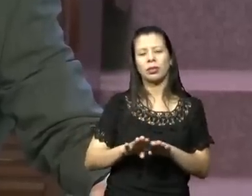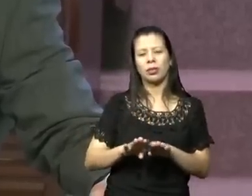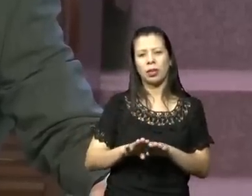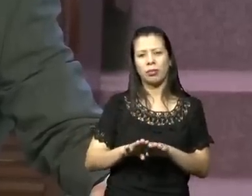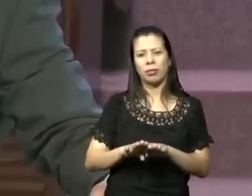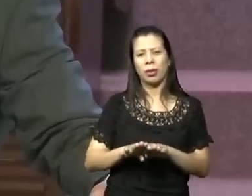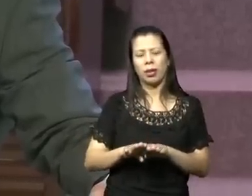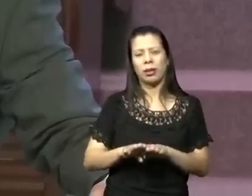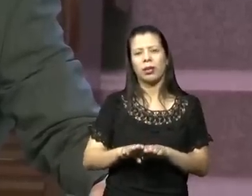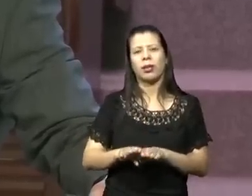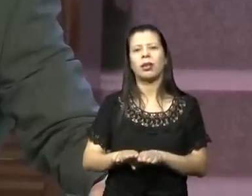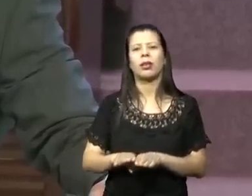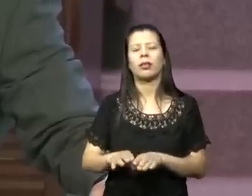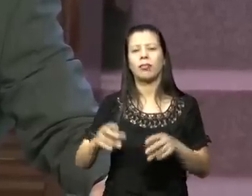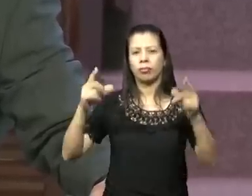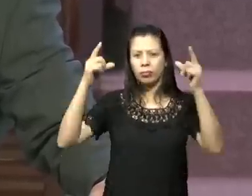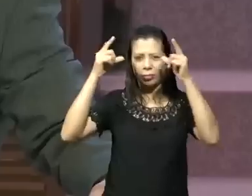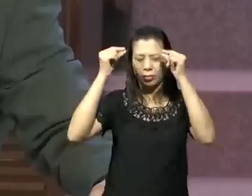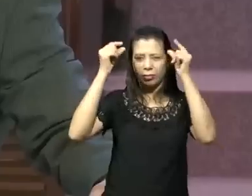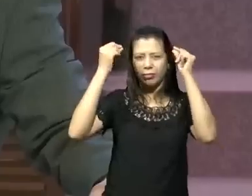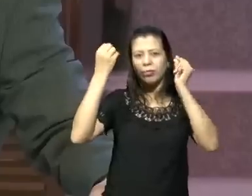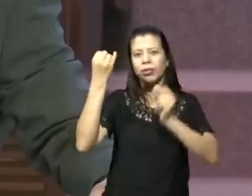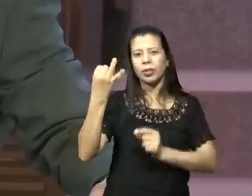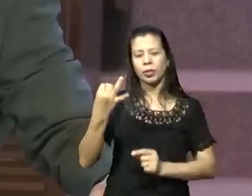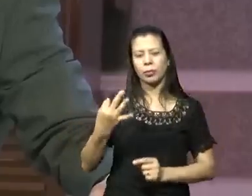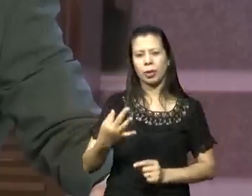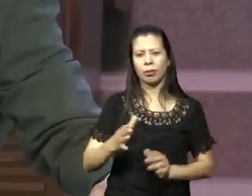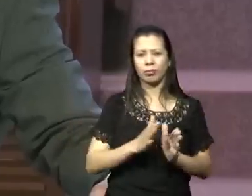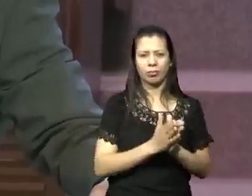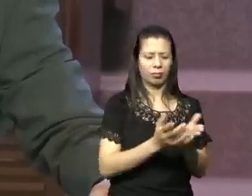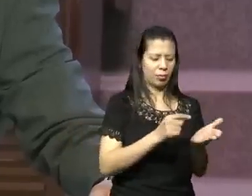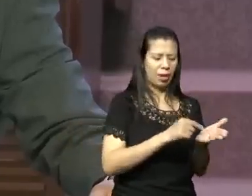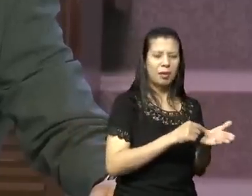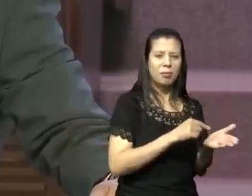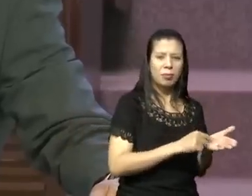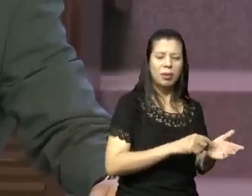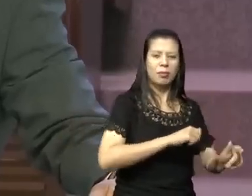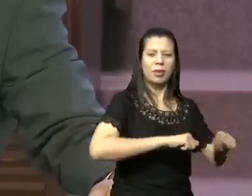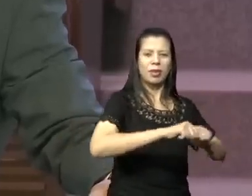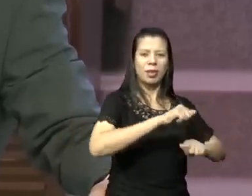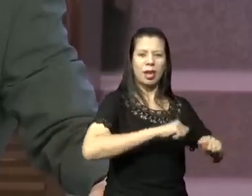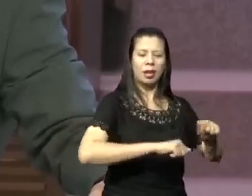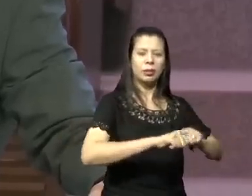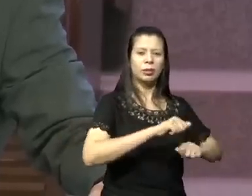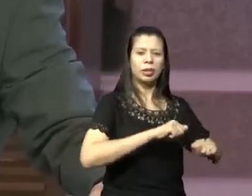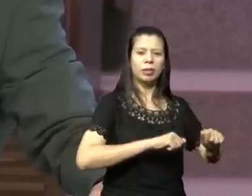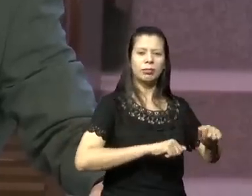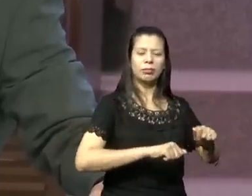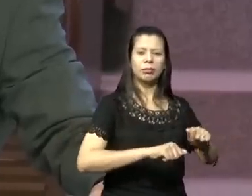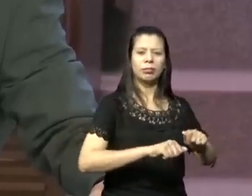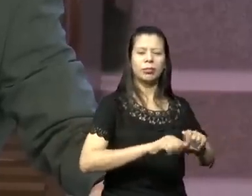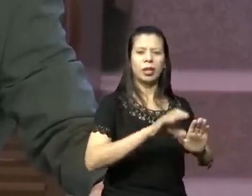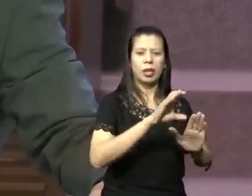Atos 12 não existe nenhum outro eu sou ele